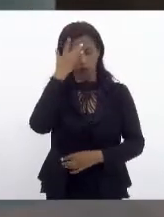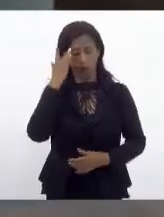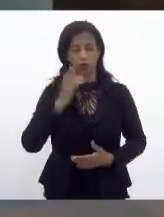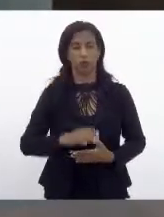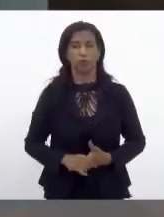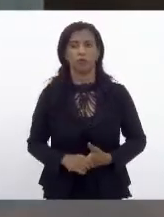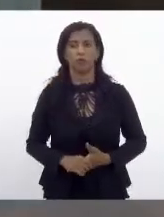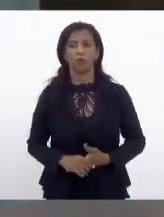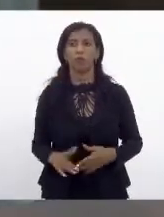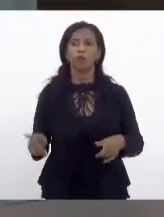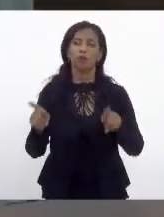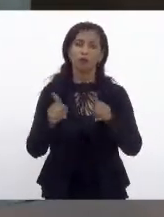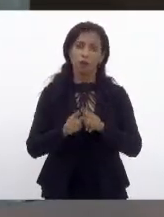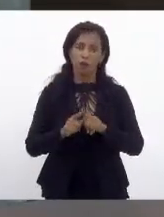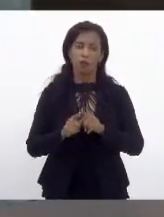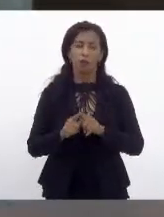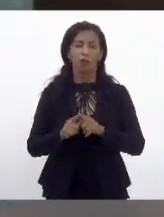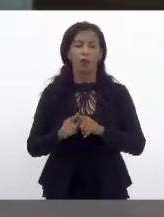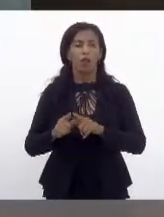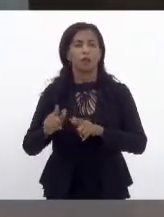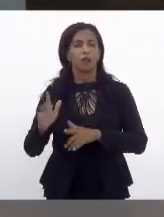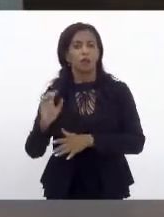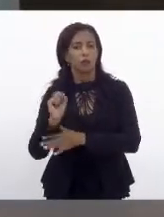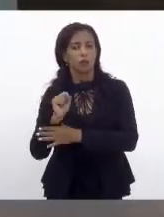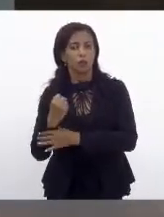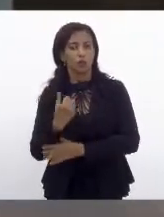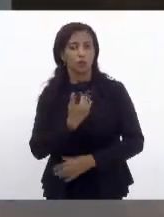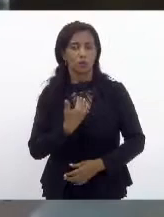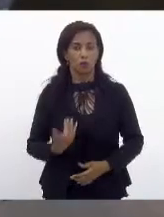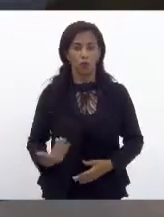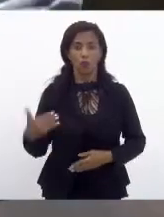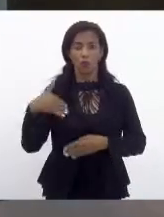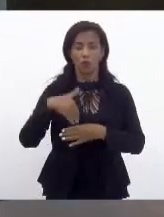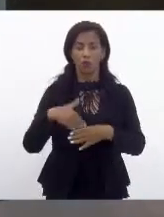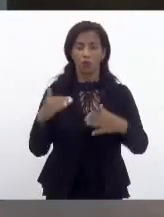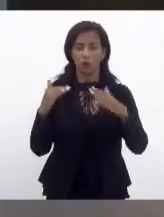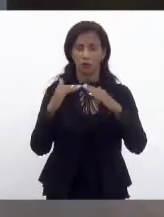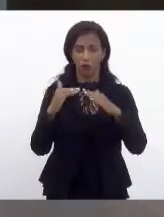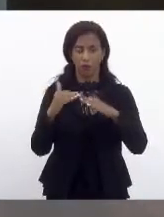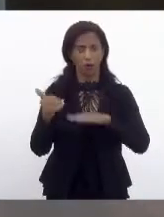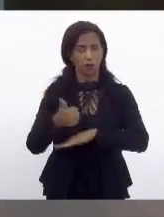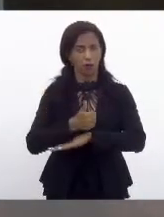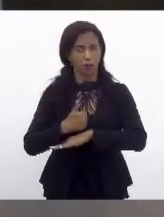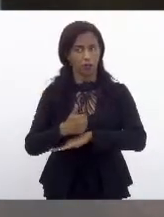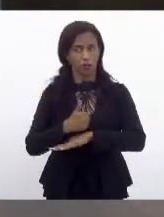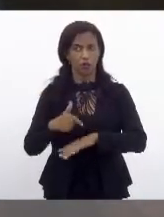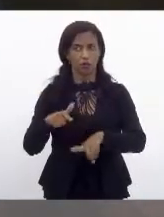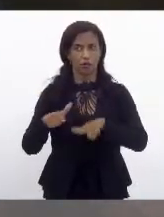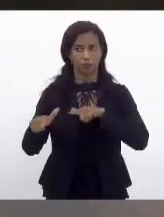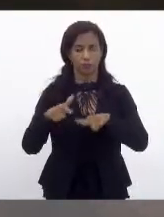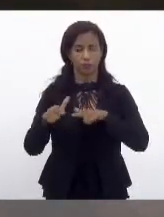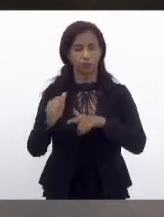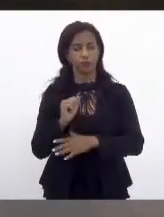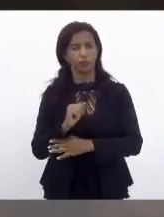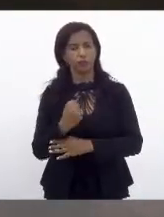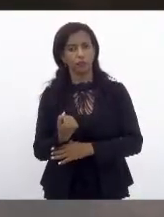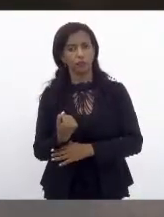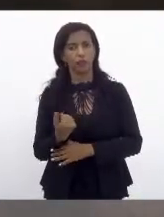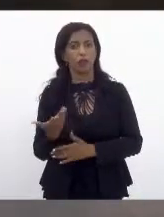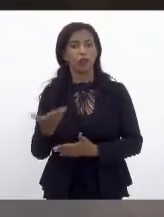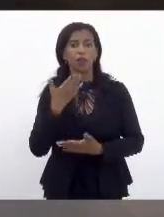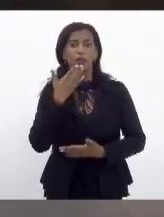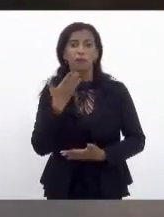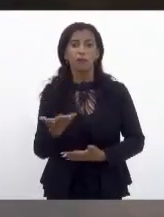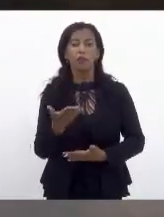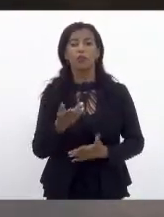todas, inclusive dos agentes da segurança pública. Votei favorável pela dignidade dos trabalhadores da segurança e